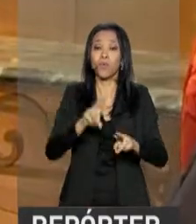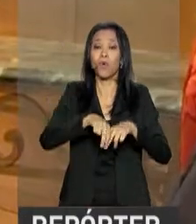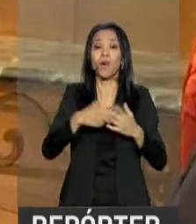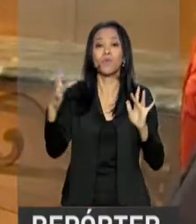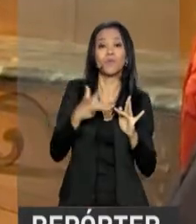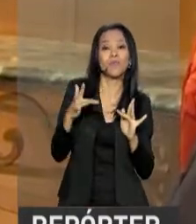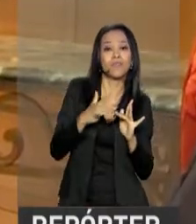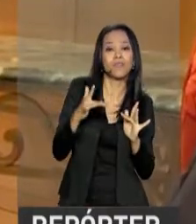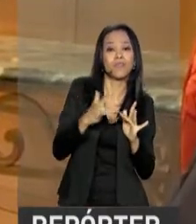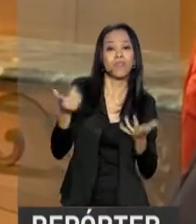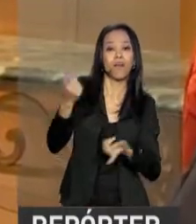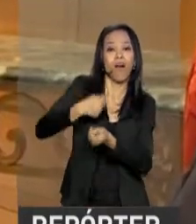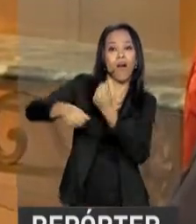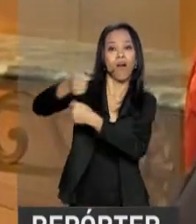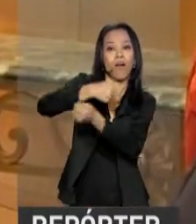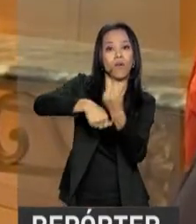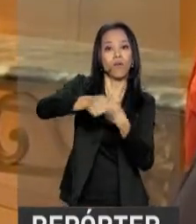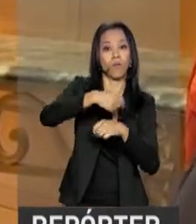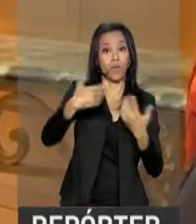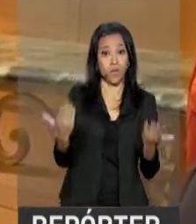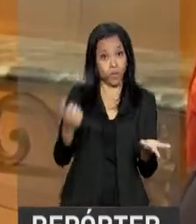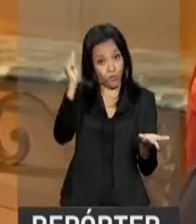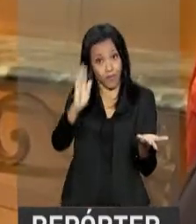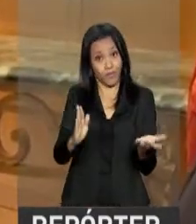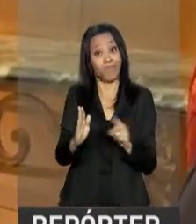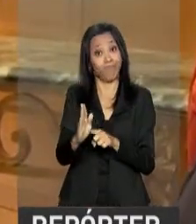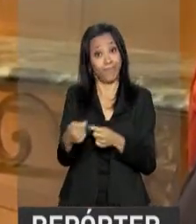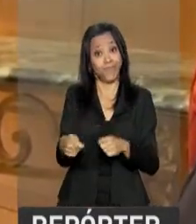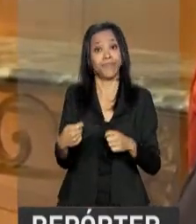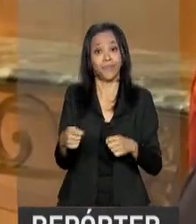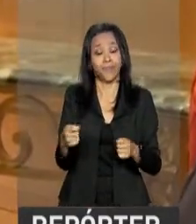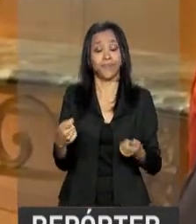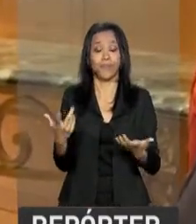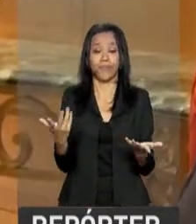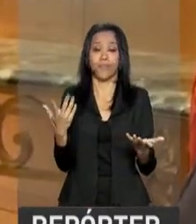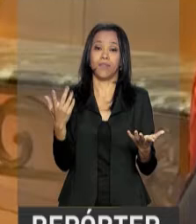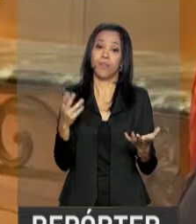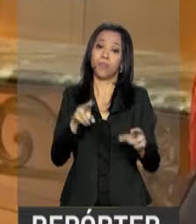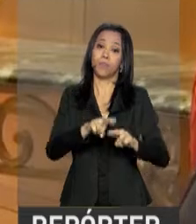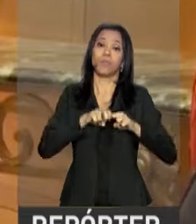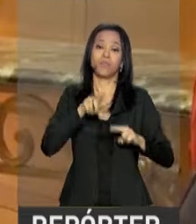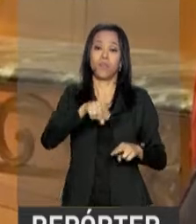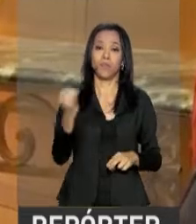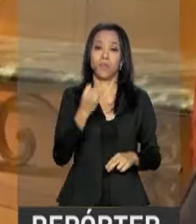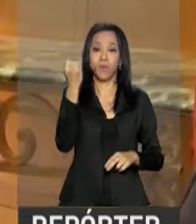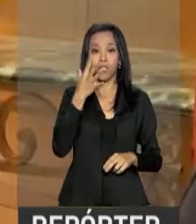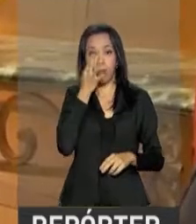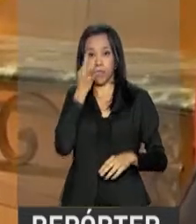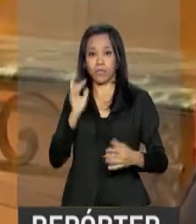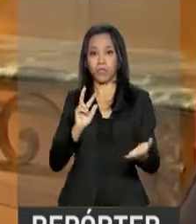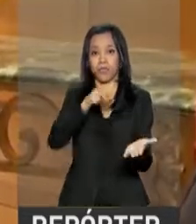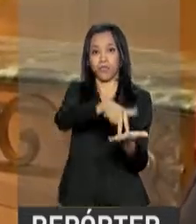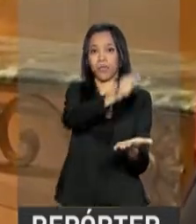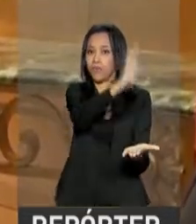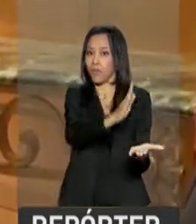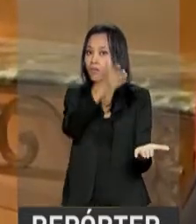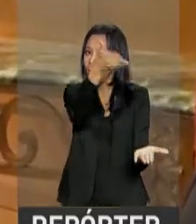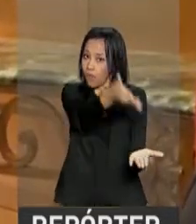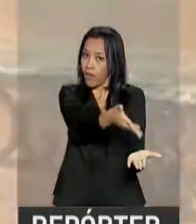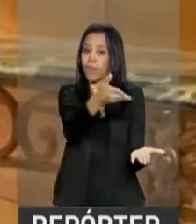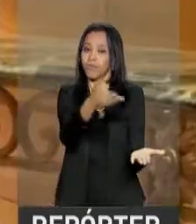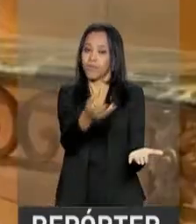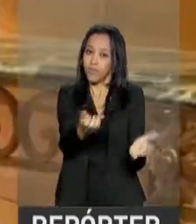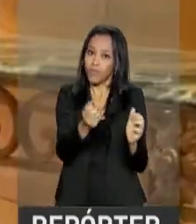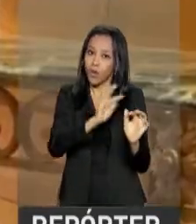dessas economias de brasil precisa se internacionalizar mais por isso é importante não estamos aqui presente e plantando o